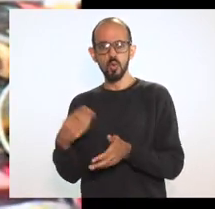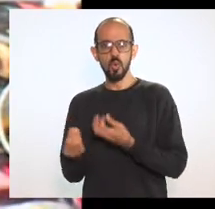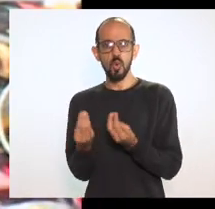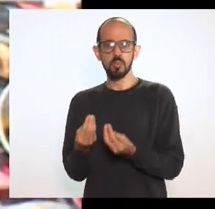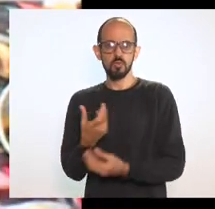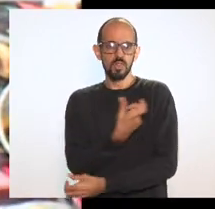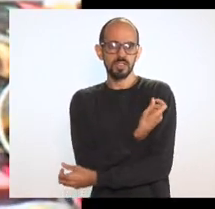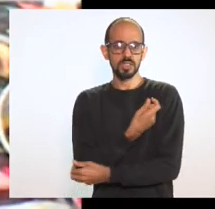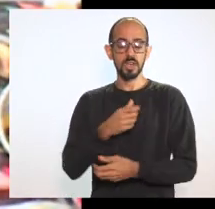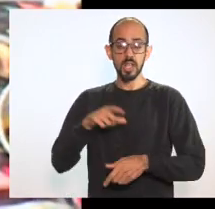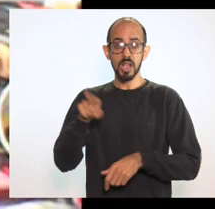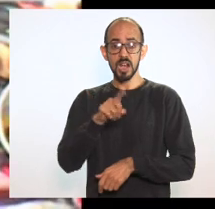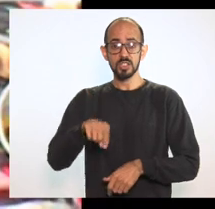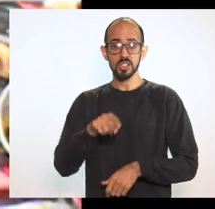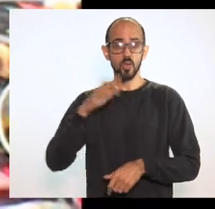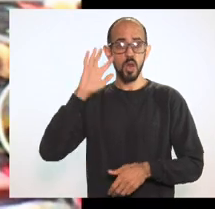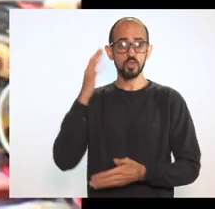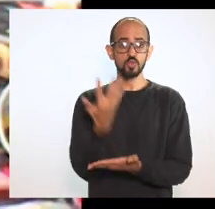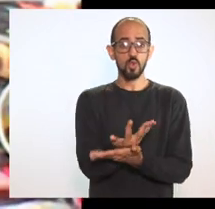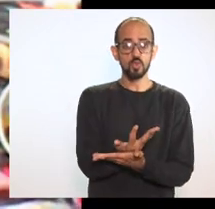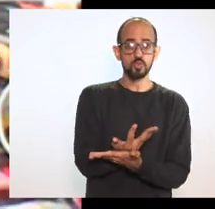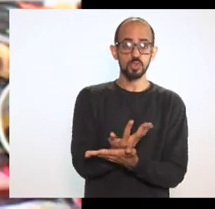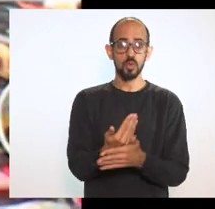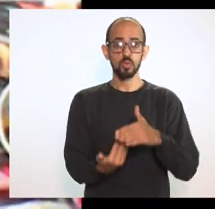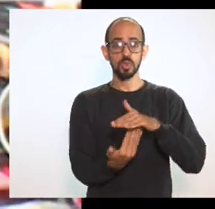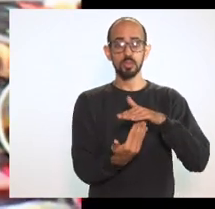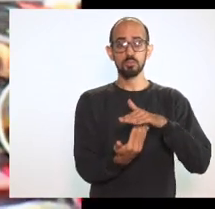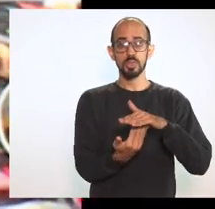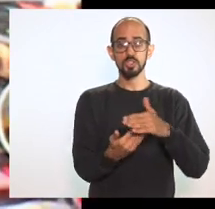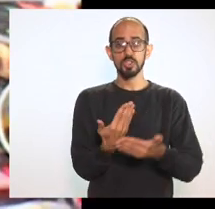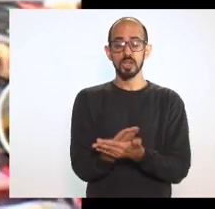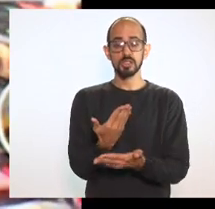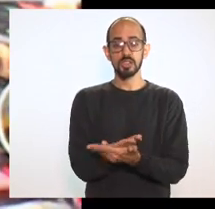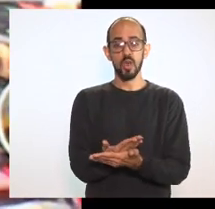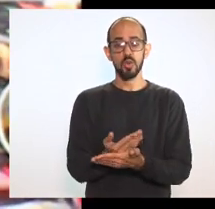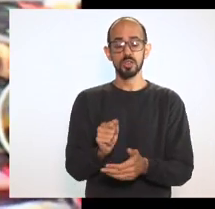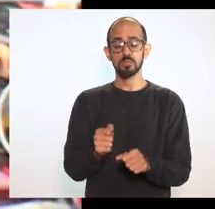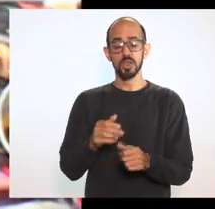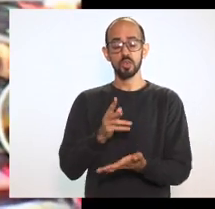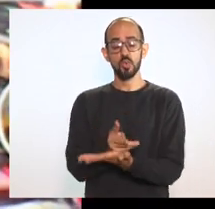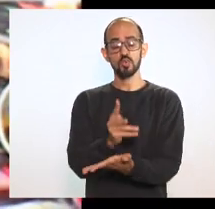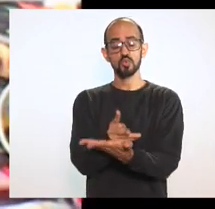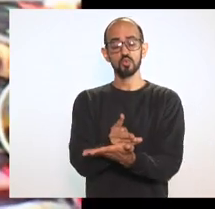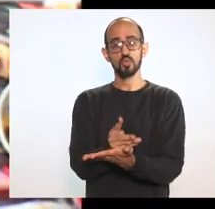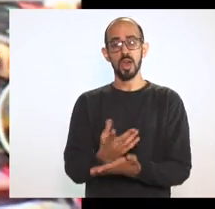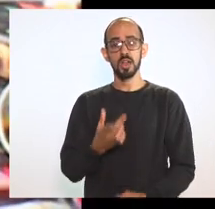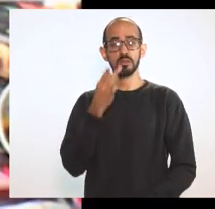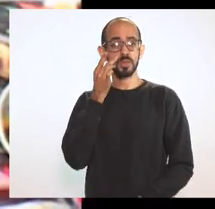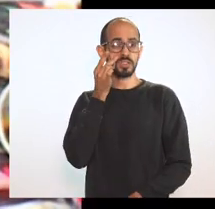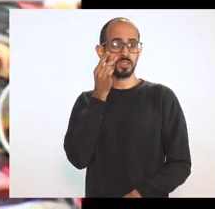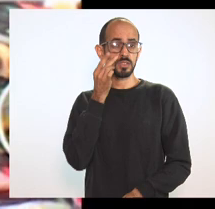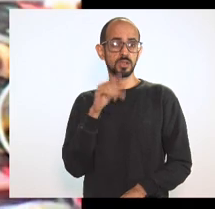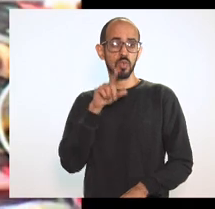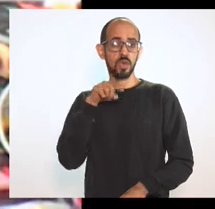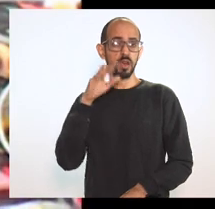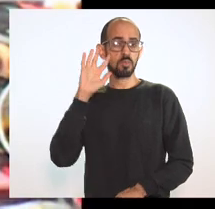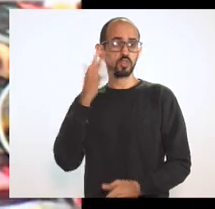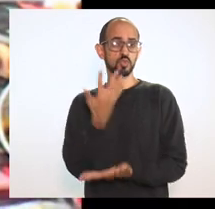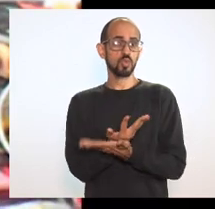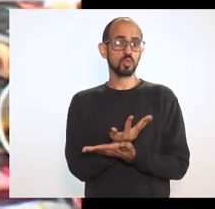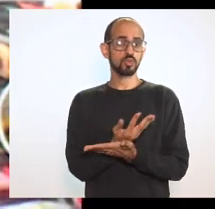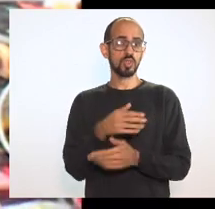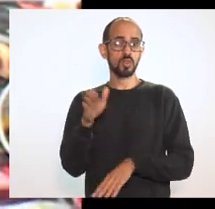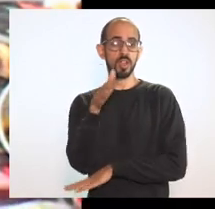resolução que dizia qual é o limite para as aulas continuarem presencialmente. Tinha uma resolução que dizia o limite é a